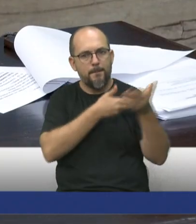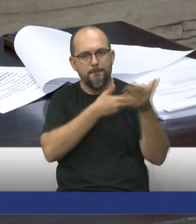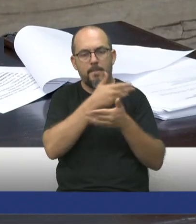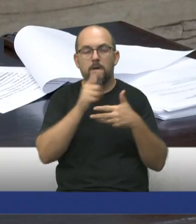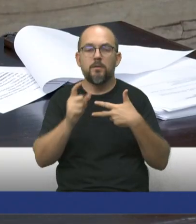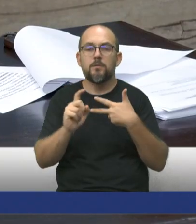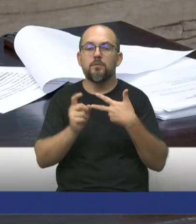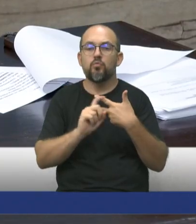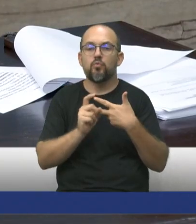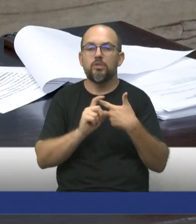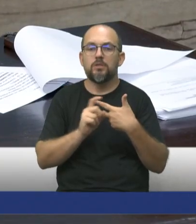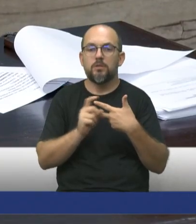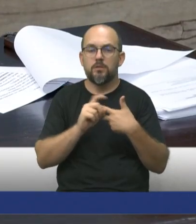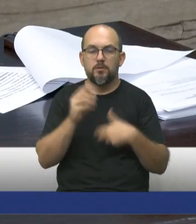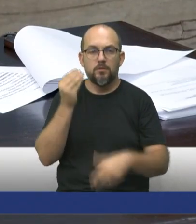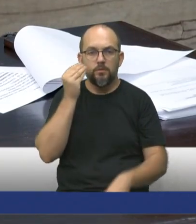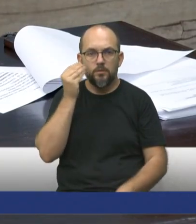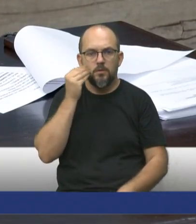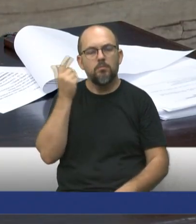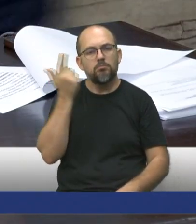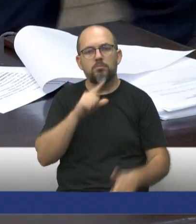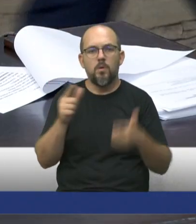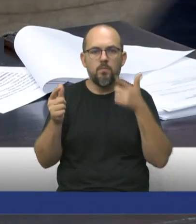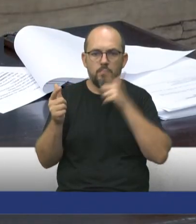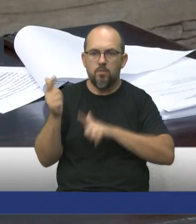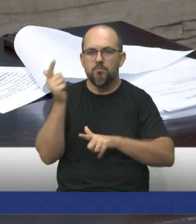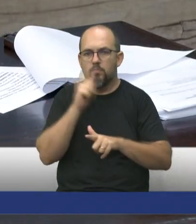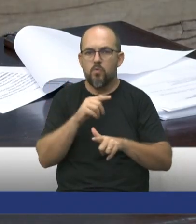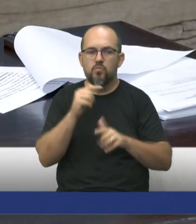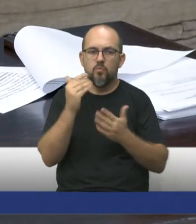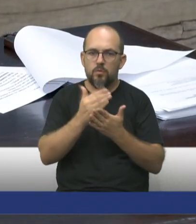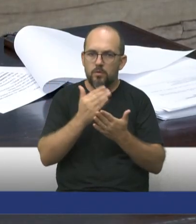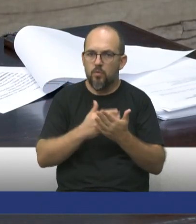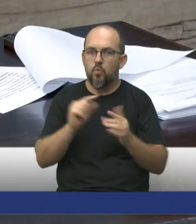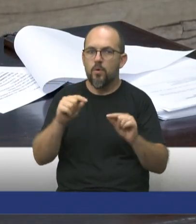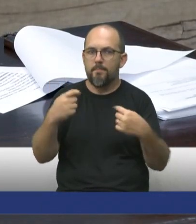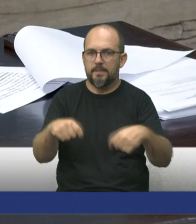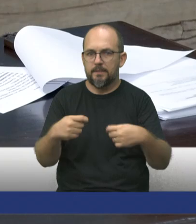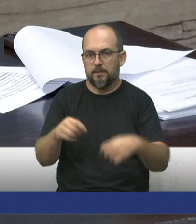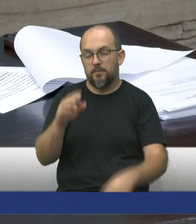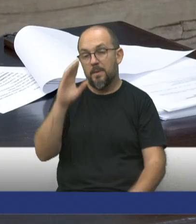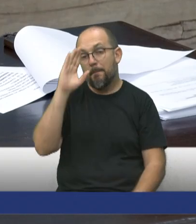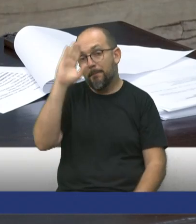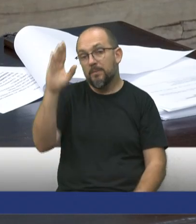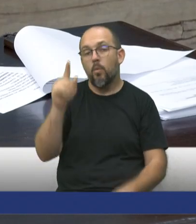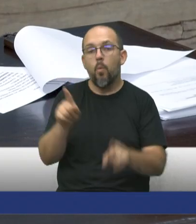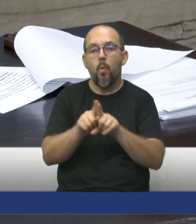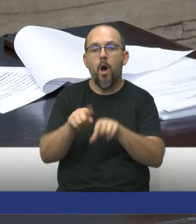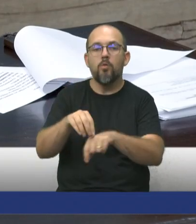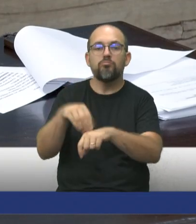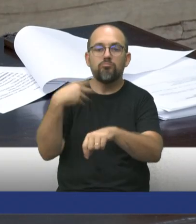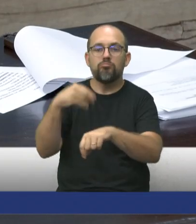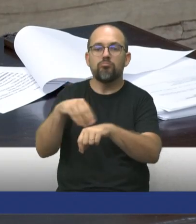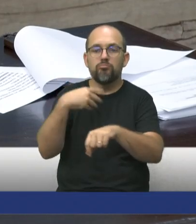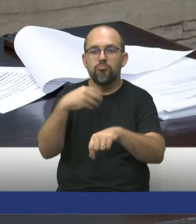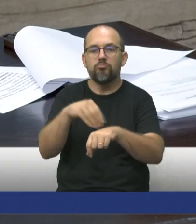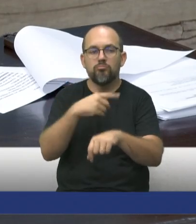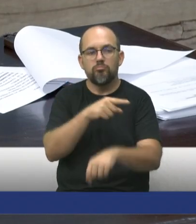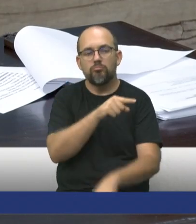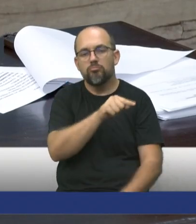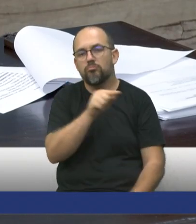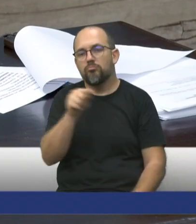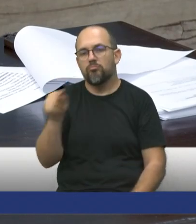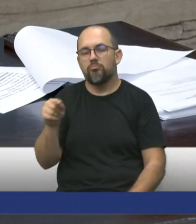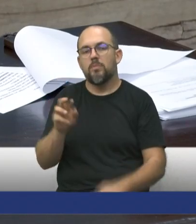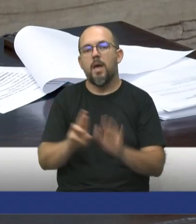possa deslanchar as pautas que são necessárias, mas principalmente ouvindo vocês que representam